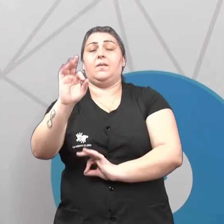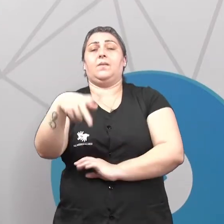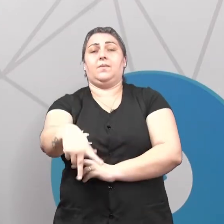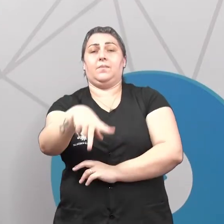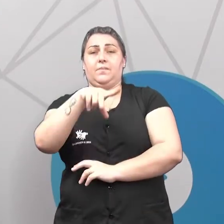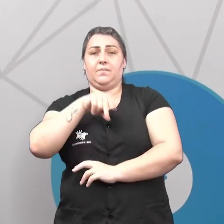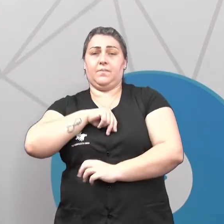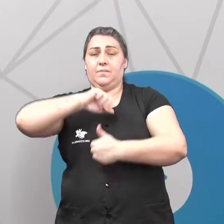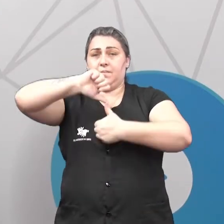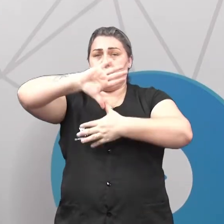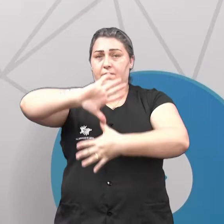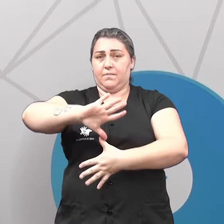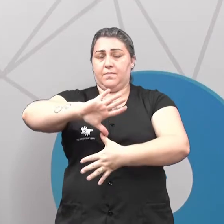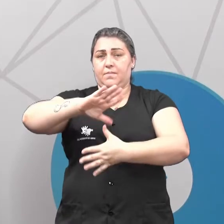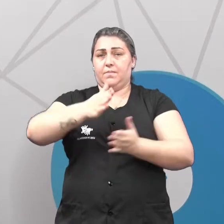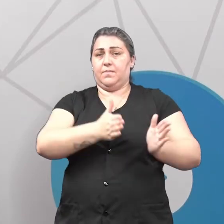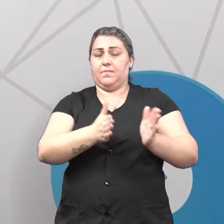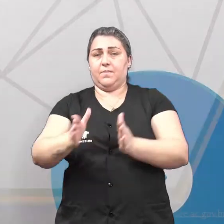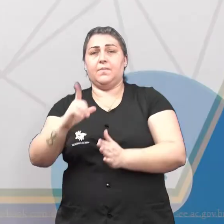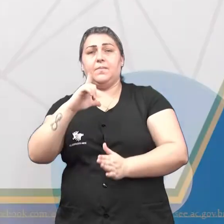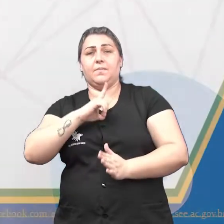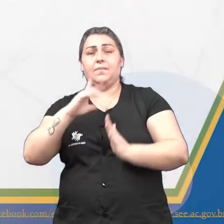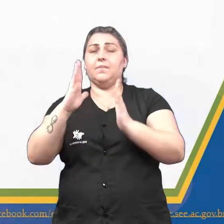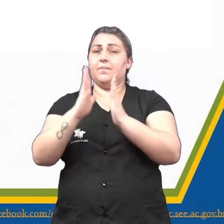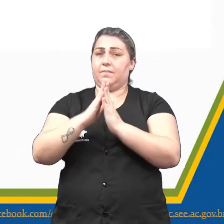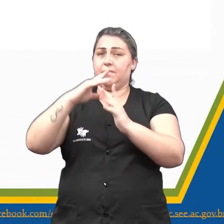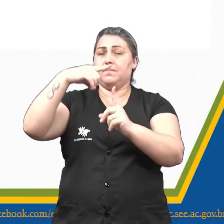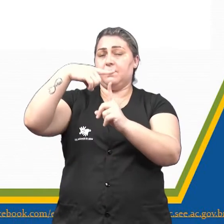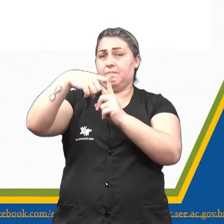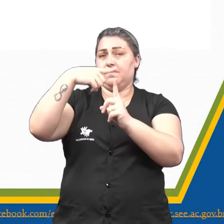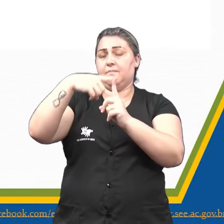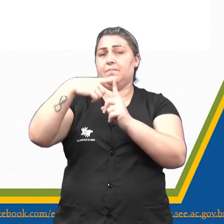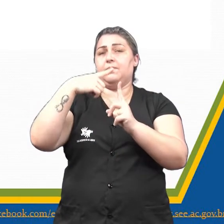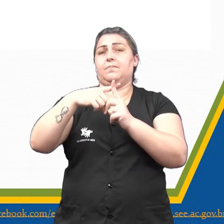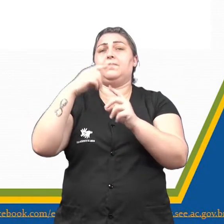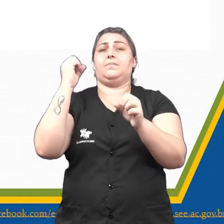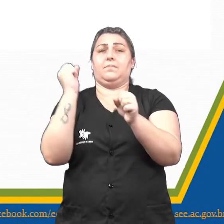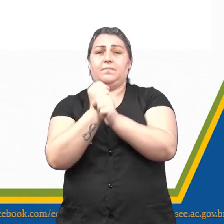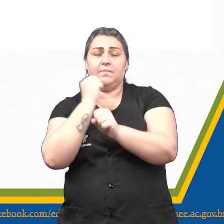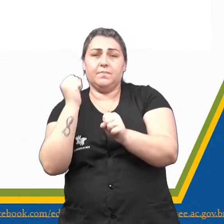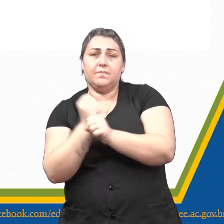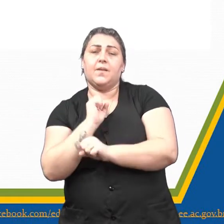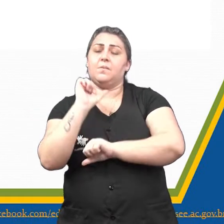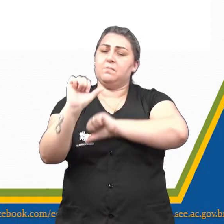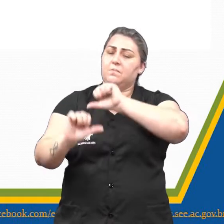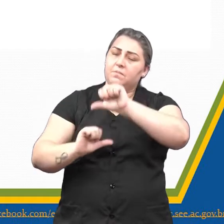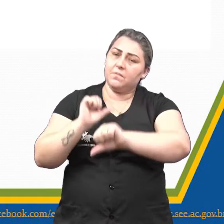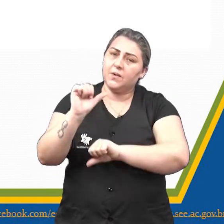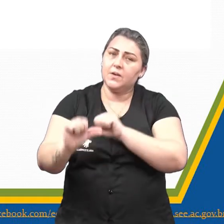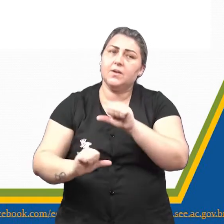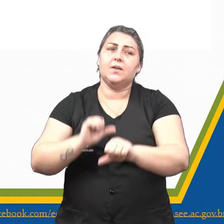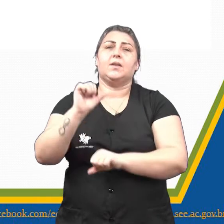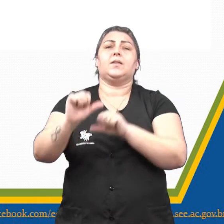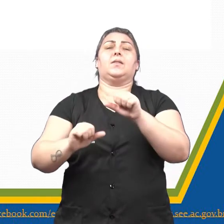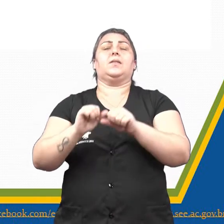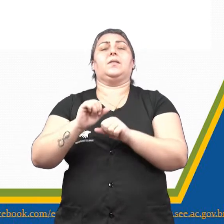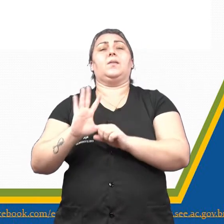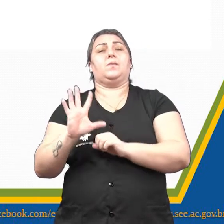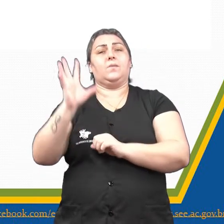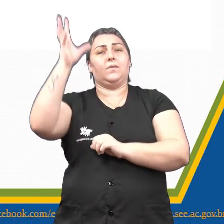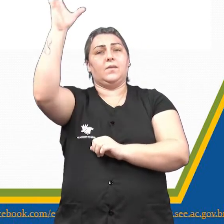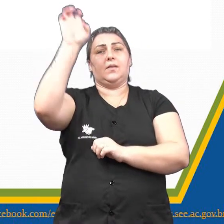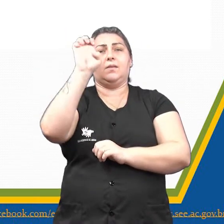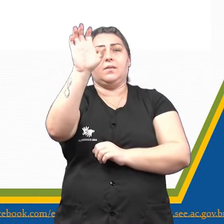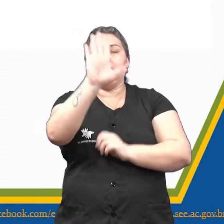nesse período nós tínhamos a atuação da igreja. Devido à reforma protestante, aí vem a contra-reforma que estava acontecendo